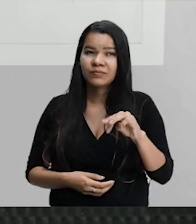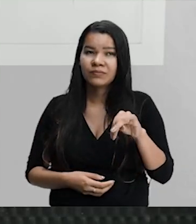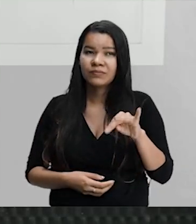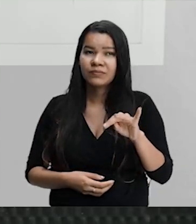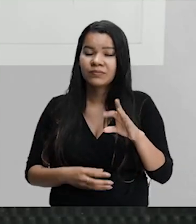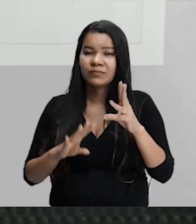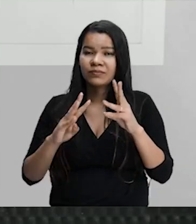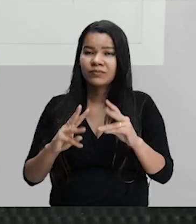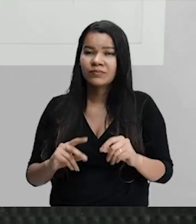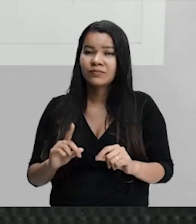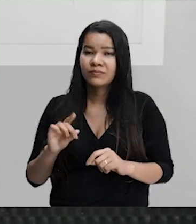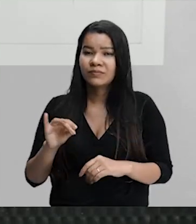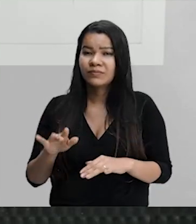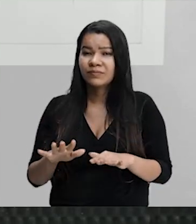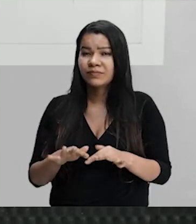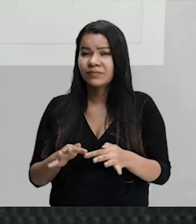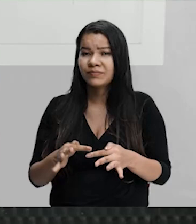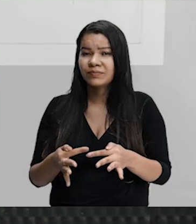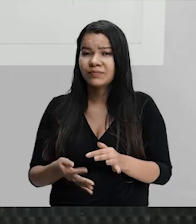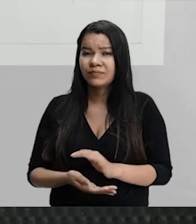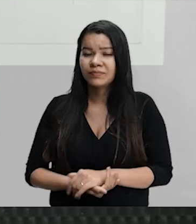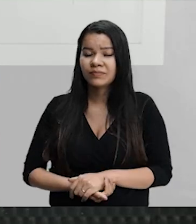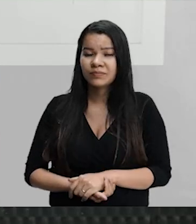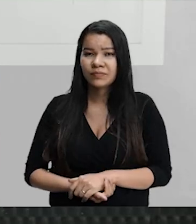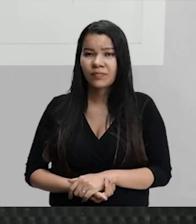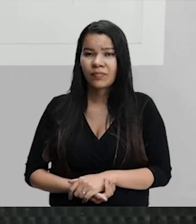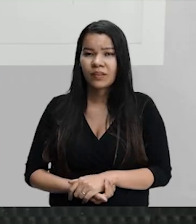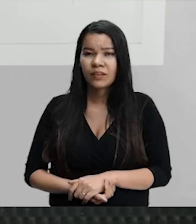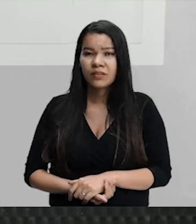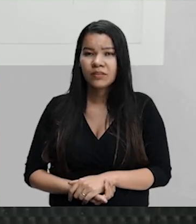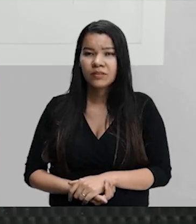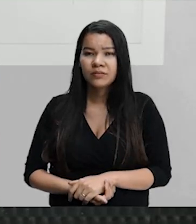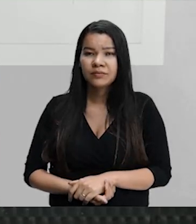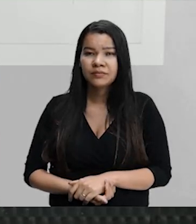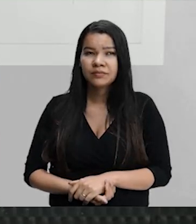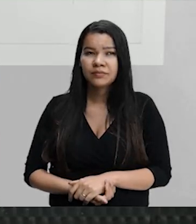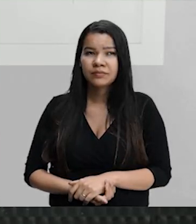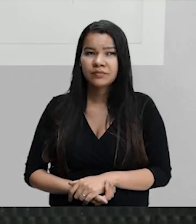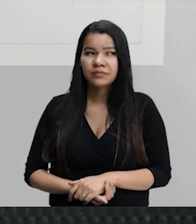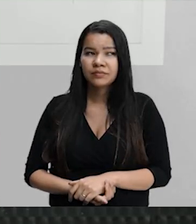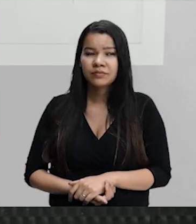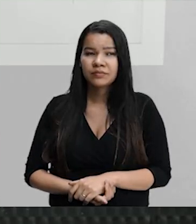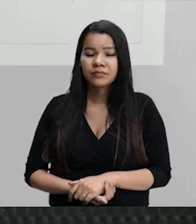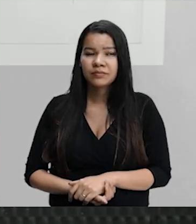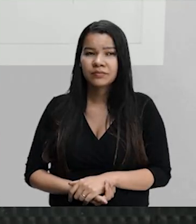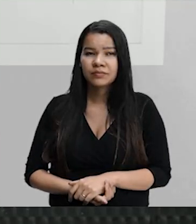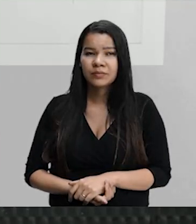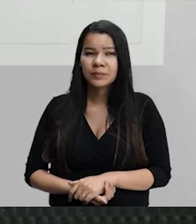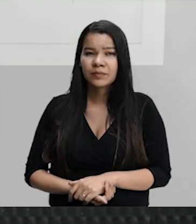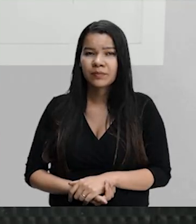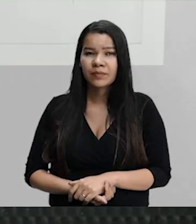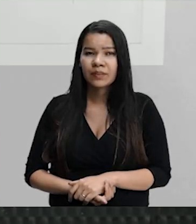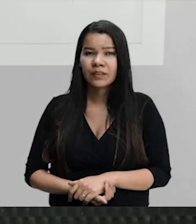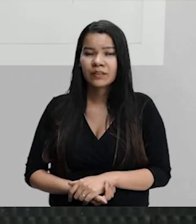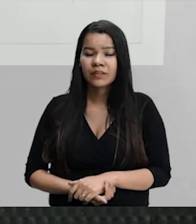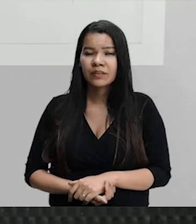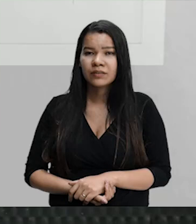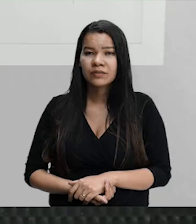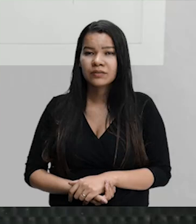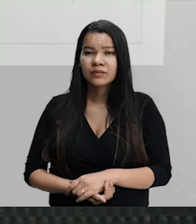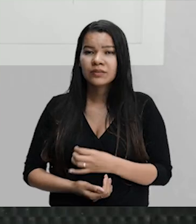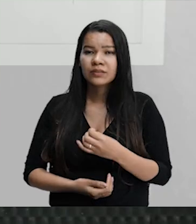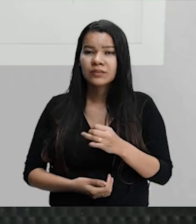semidesintegração. É bem simples, tá ok? O período de meia-vida ou semidesintegração, ok?